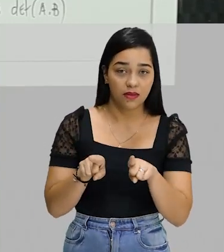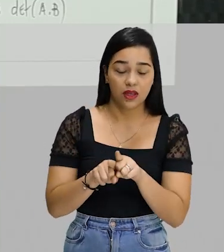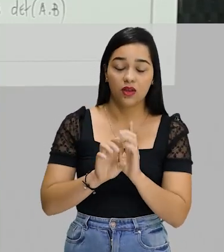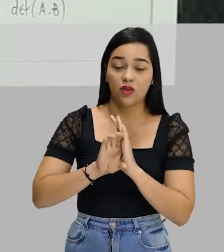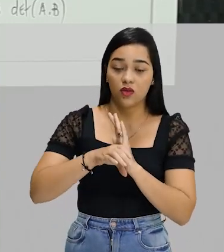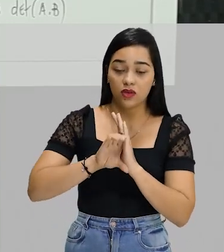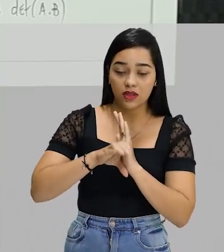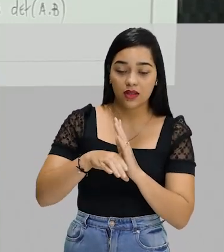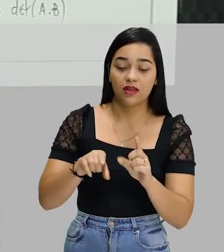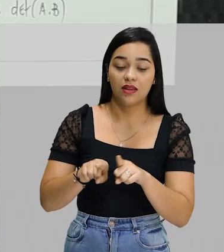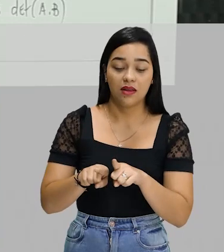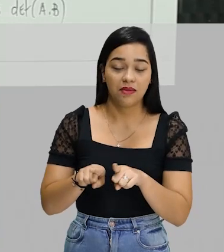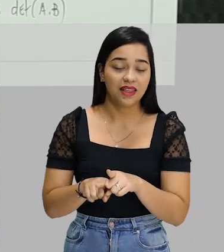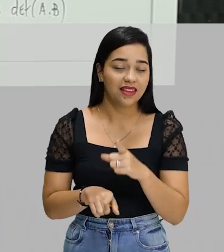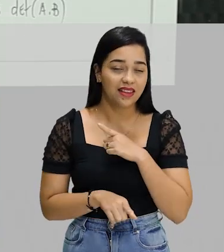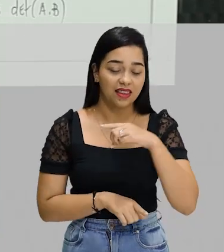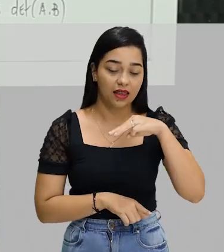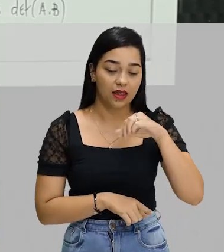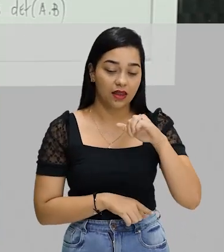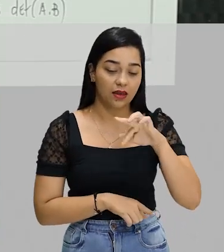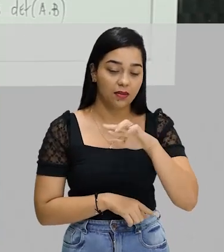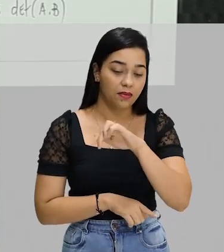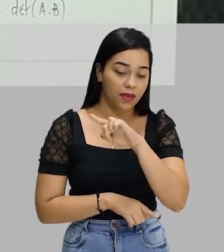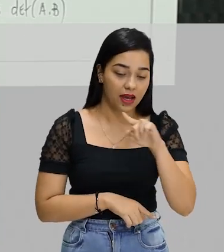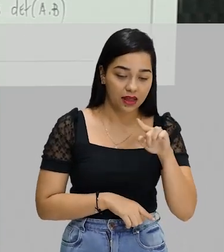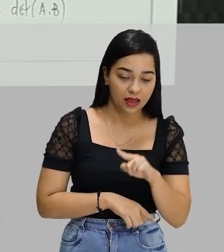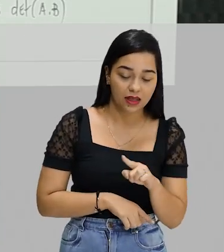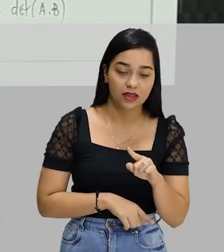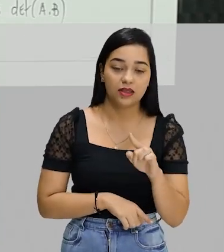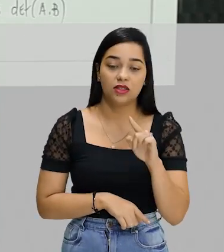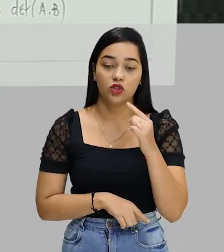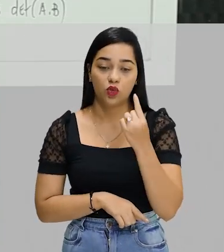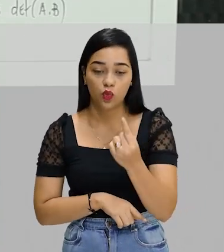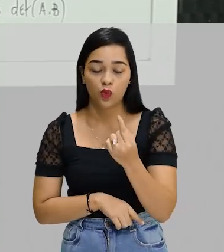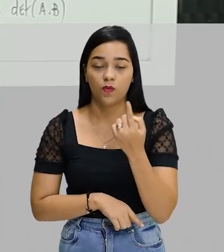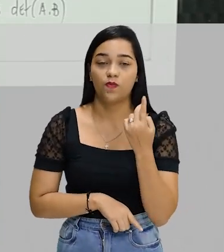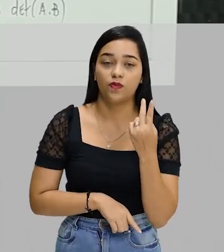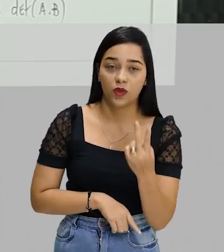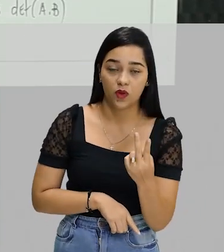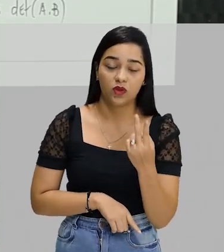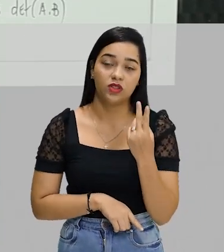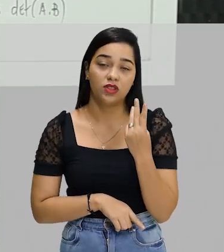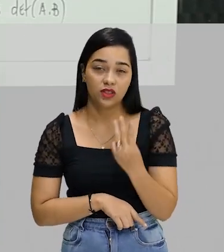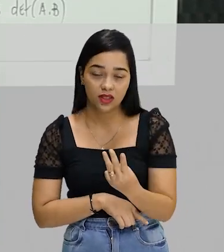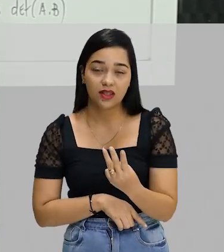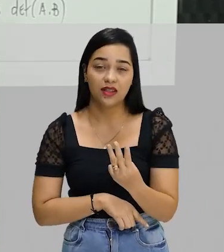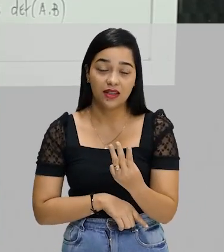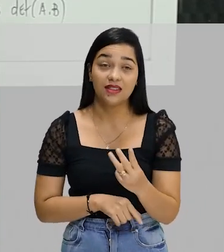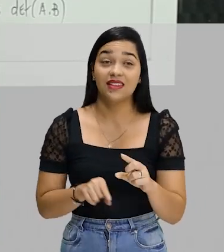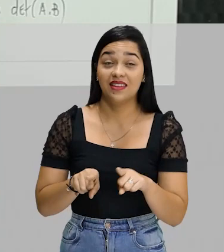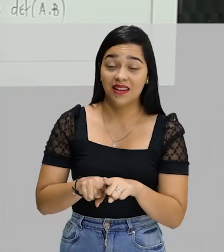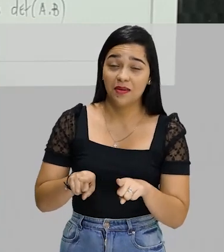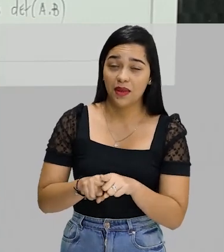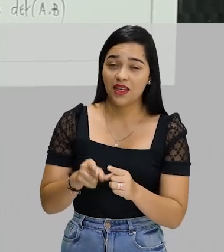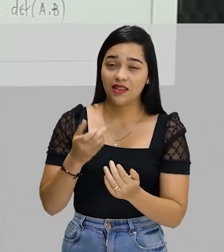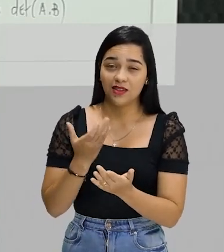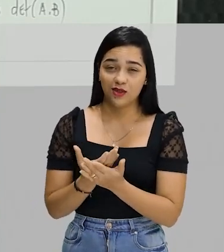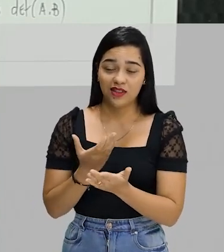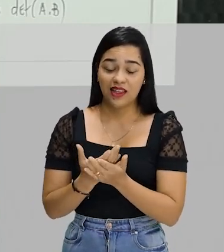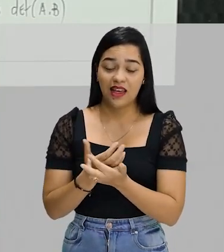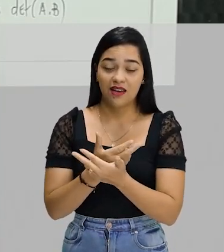determinante, cálculo determinante de matrizes de ordem 1, de ordem 2, de ordem 3. E a gente está estudando